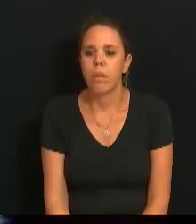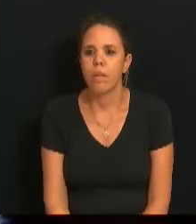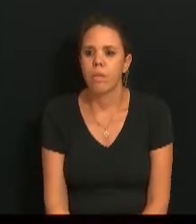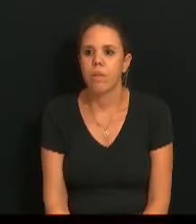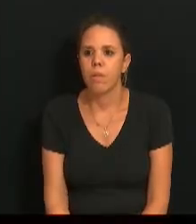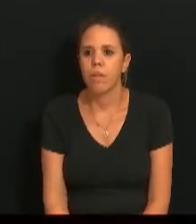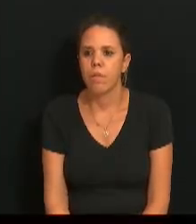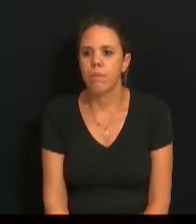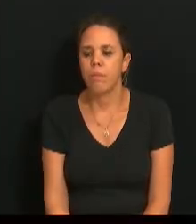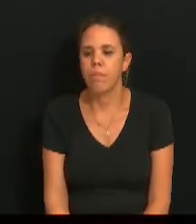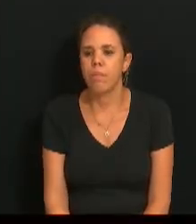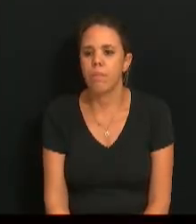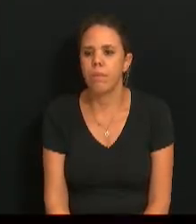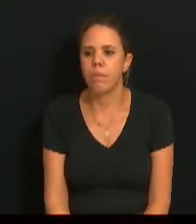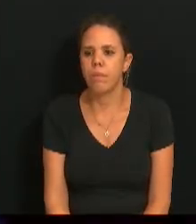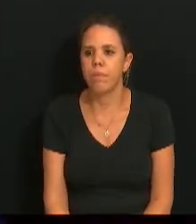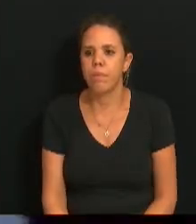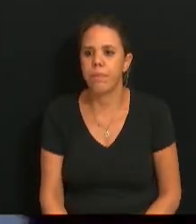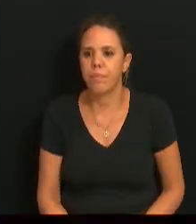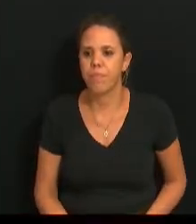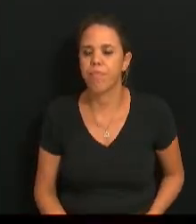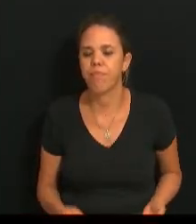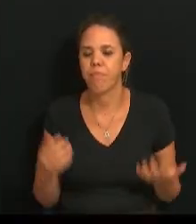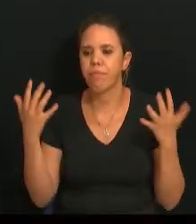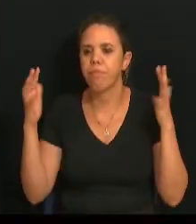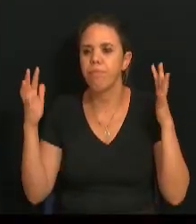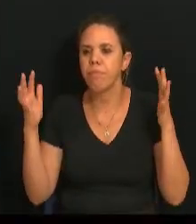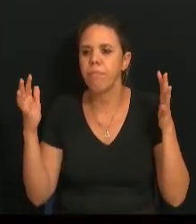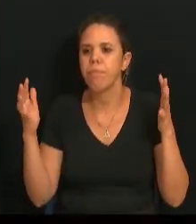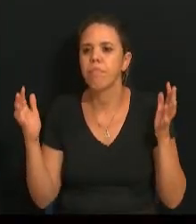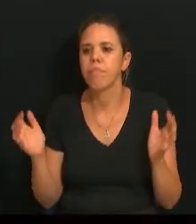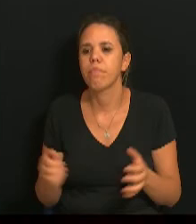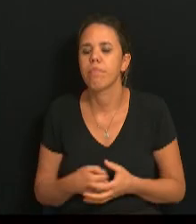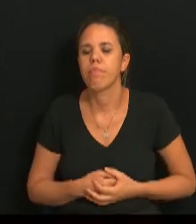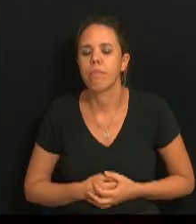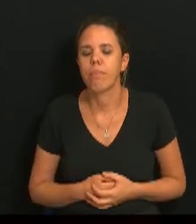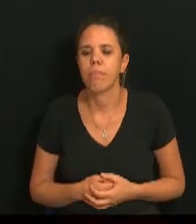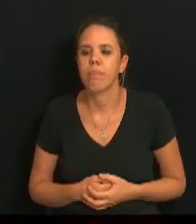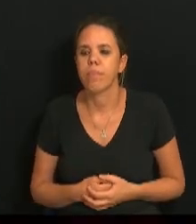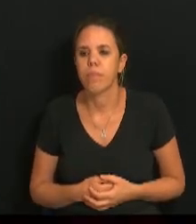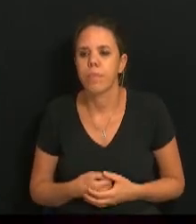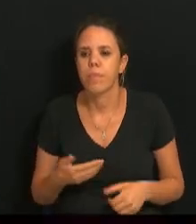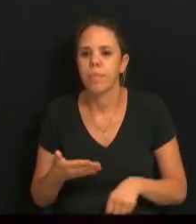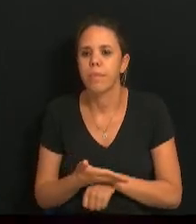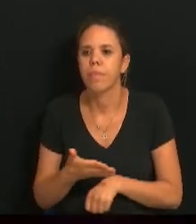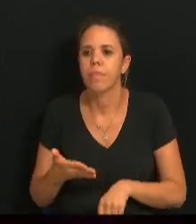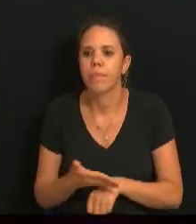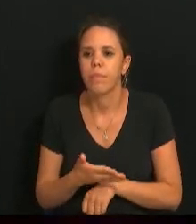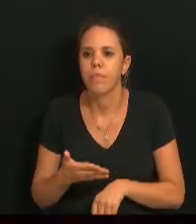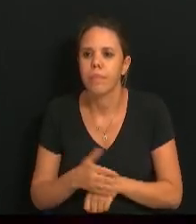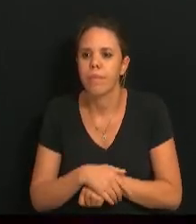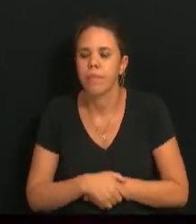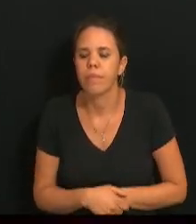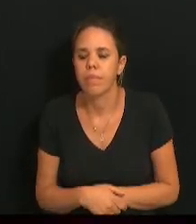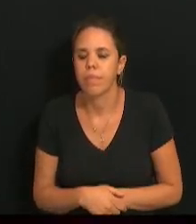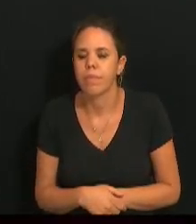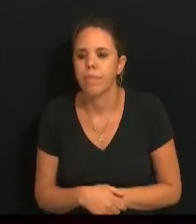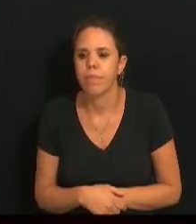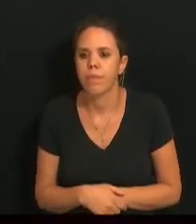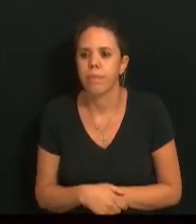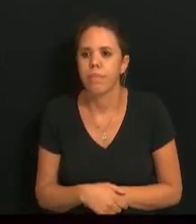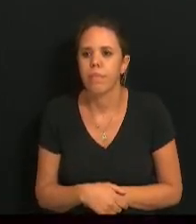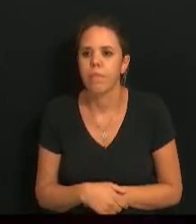E daí eu que também parabenizo, agradeço aqui a participação, e parabenizo também